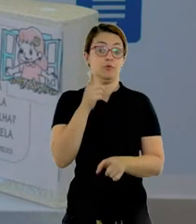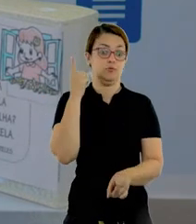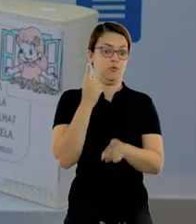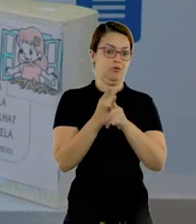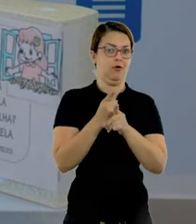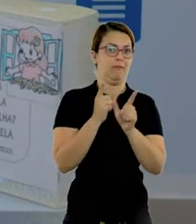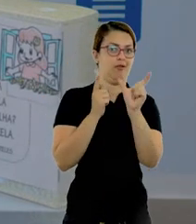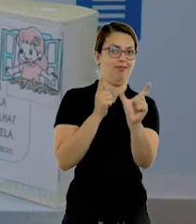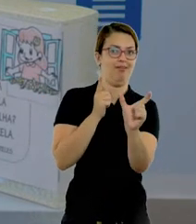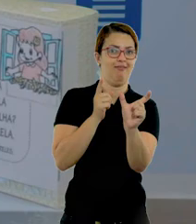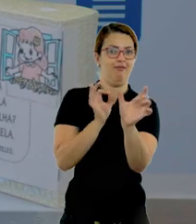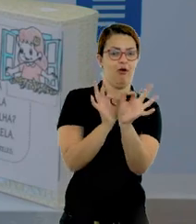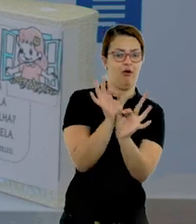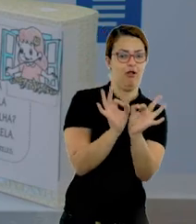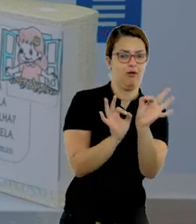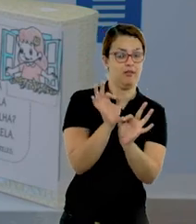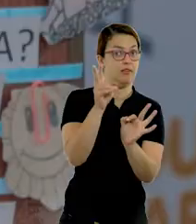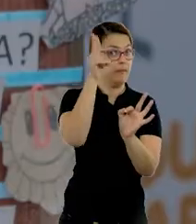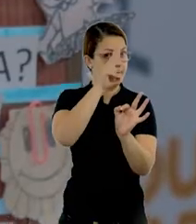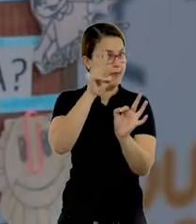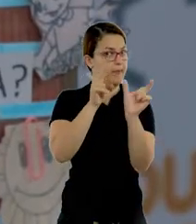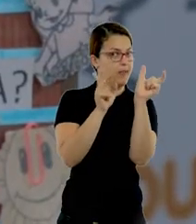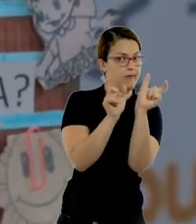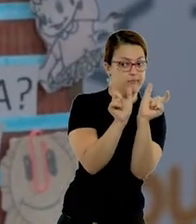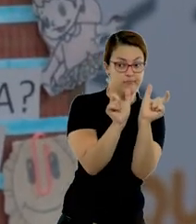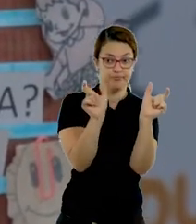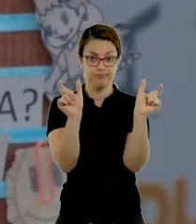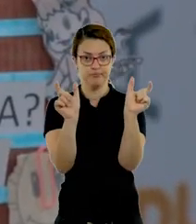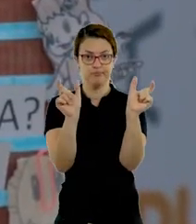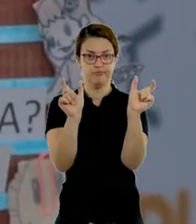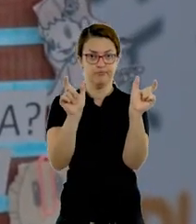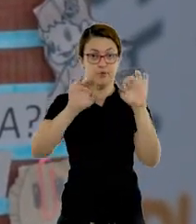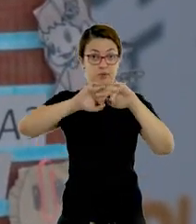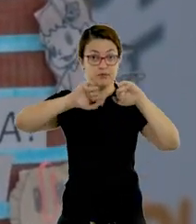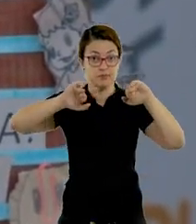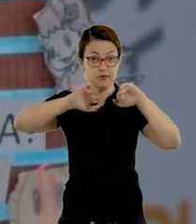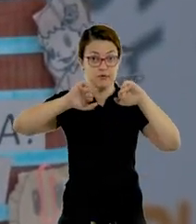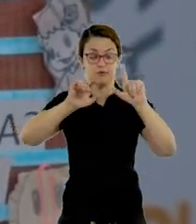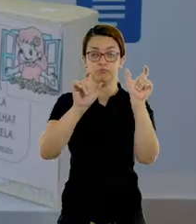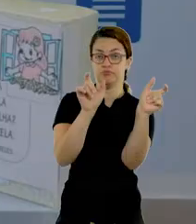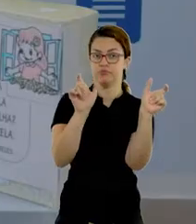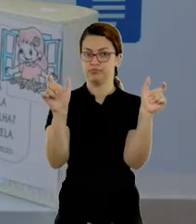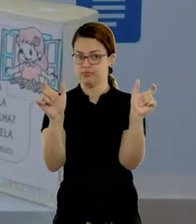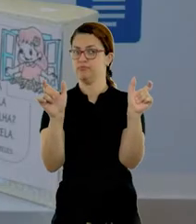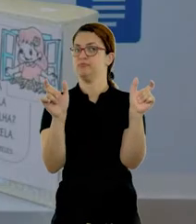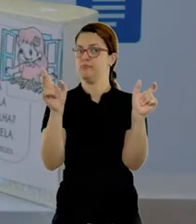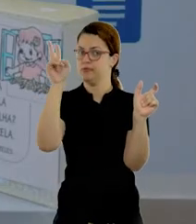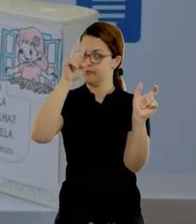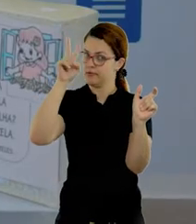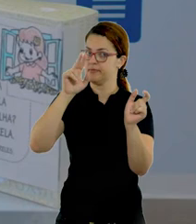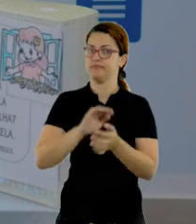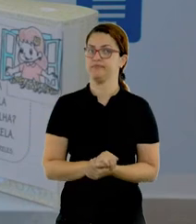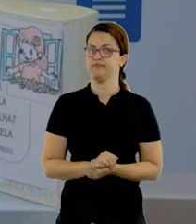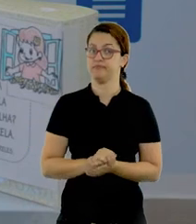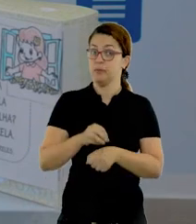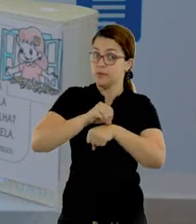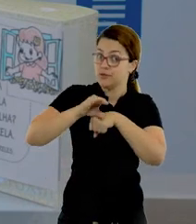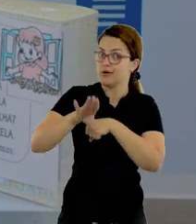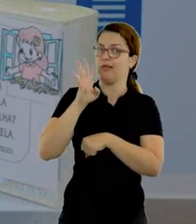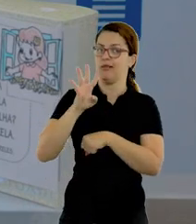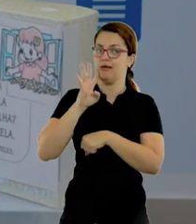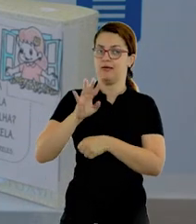encontrar todas as letrinhas. Não esqueçam dos espaços entre as palavras, tá? E outra dica bem legal,